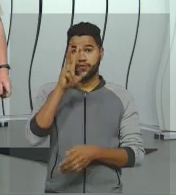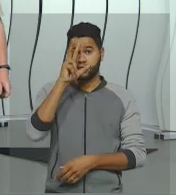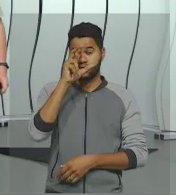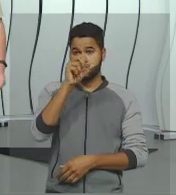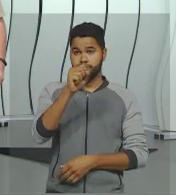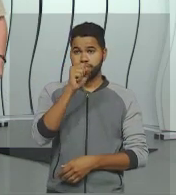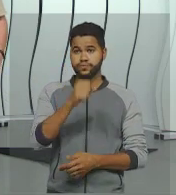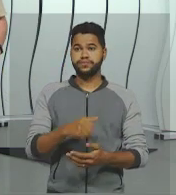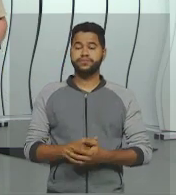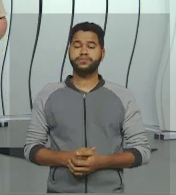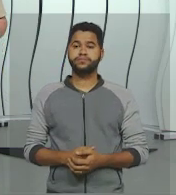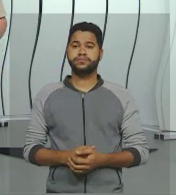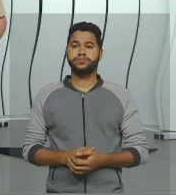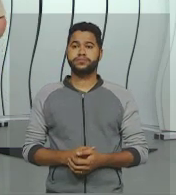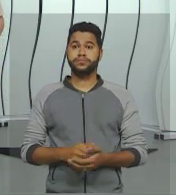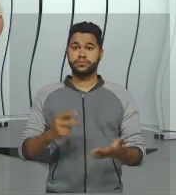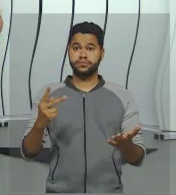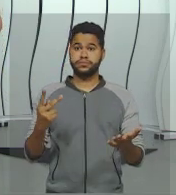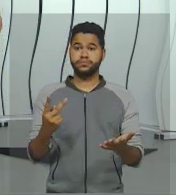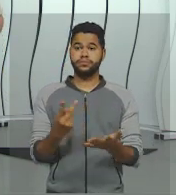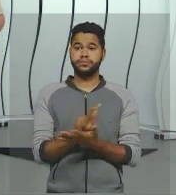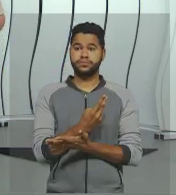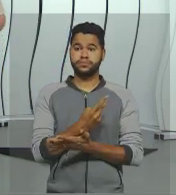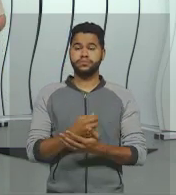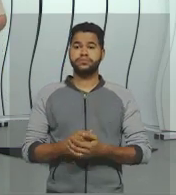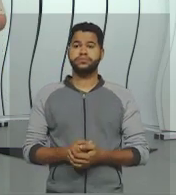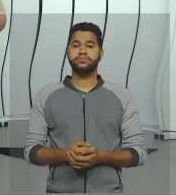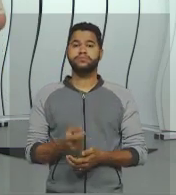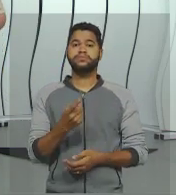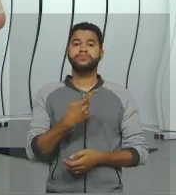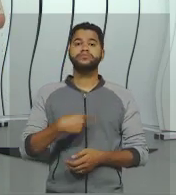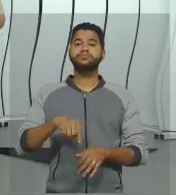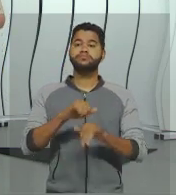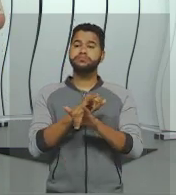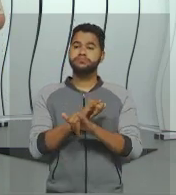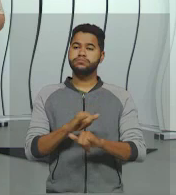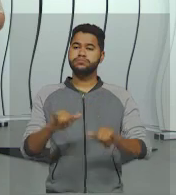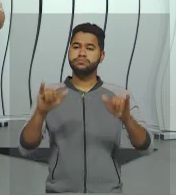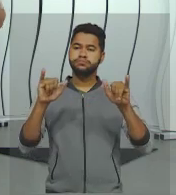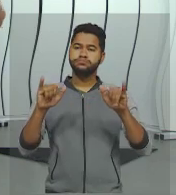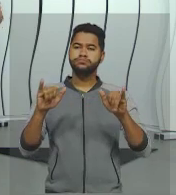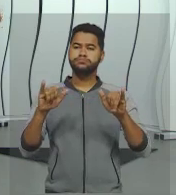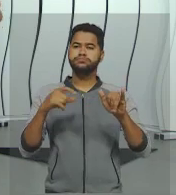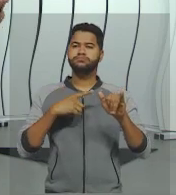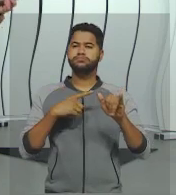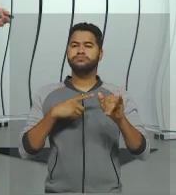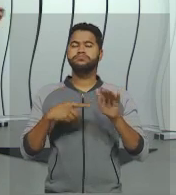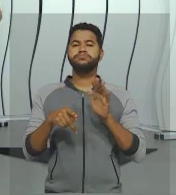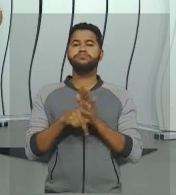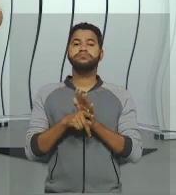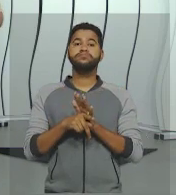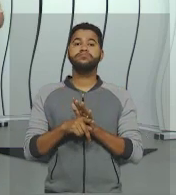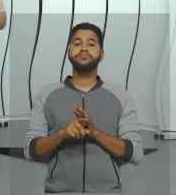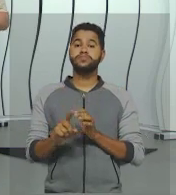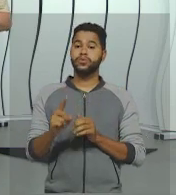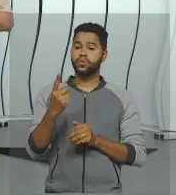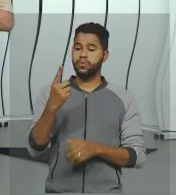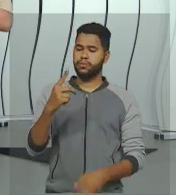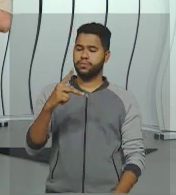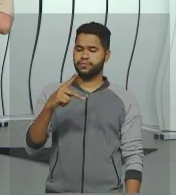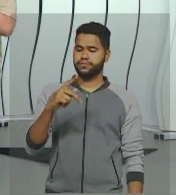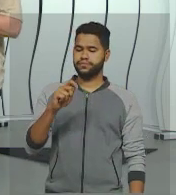ele. Quando isso acontece, nós dizemos que estamos trabalhando com uma